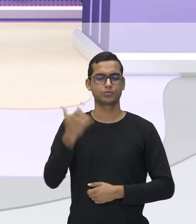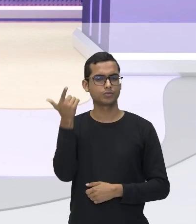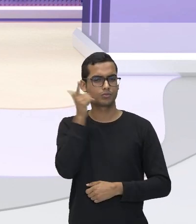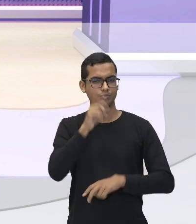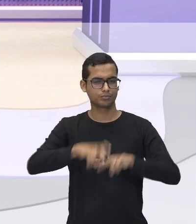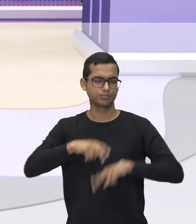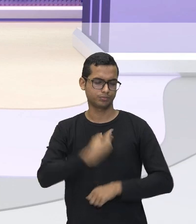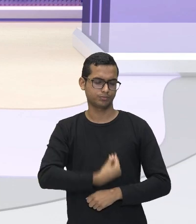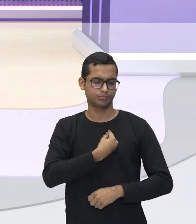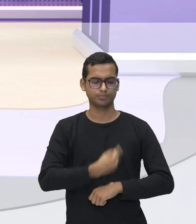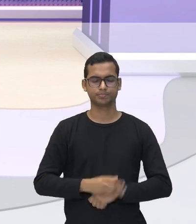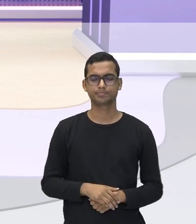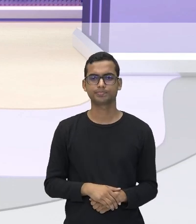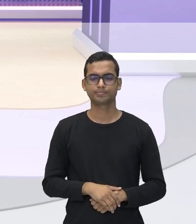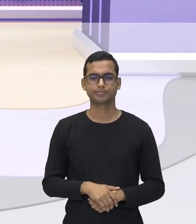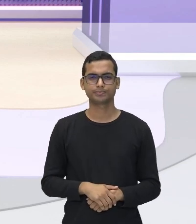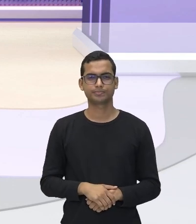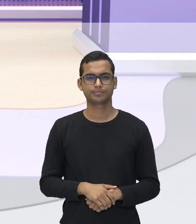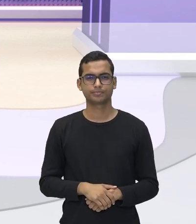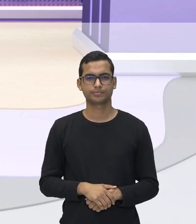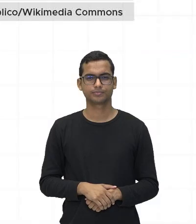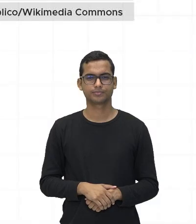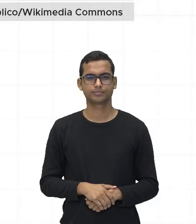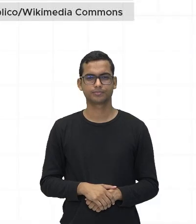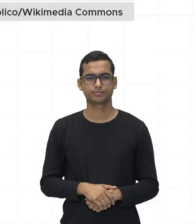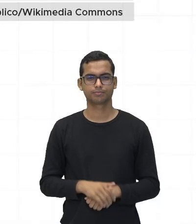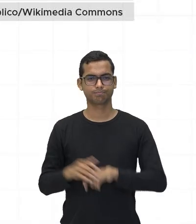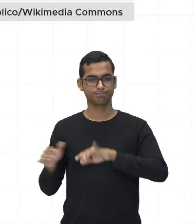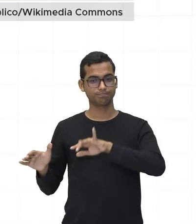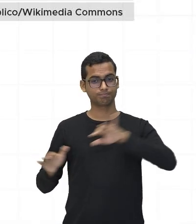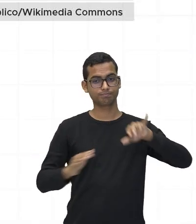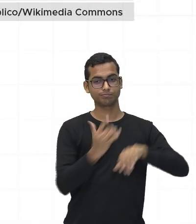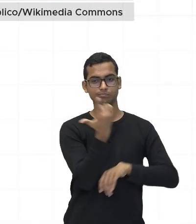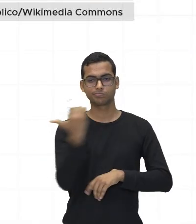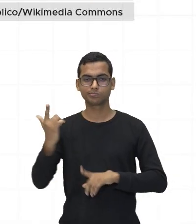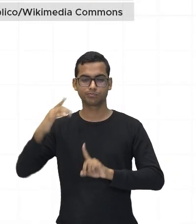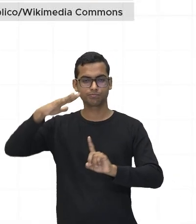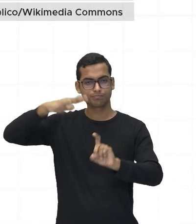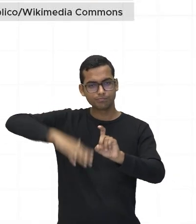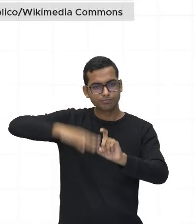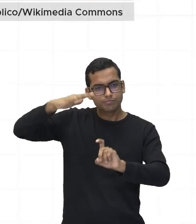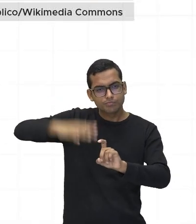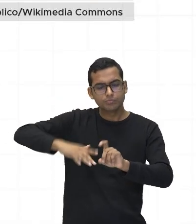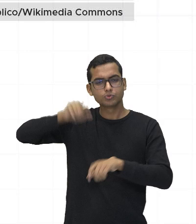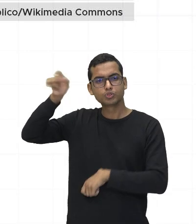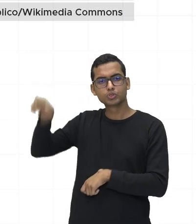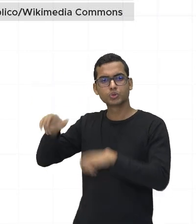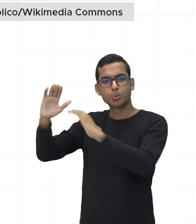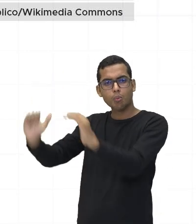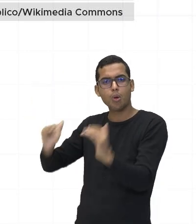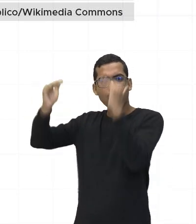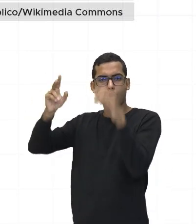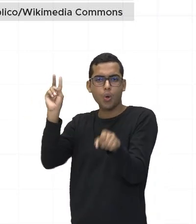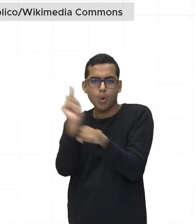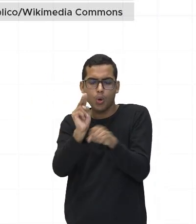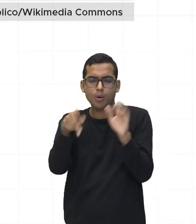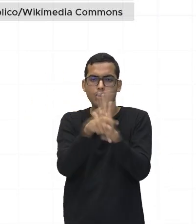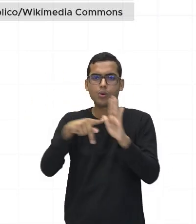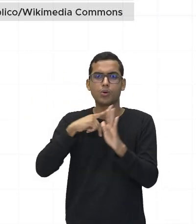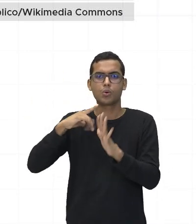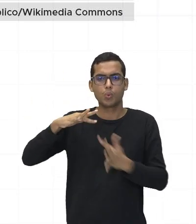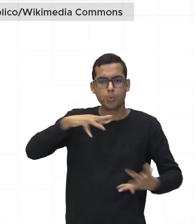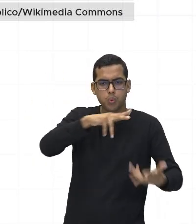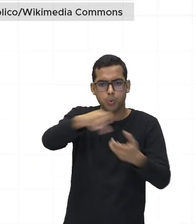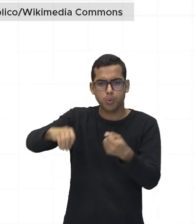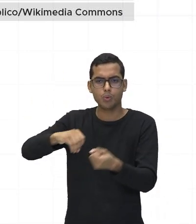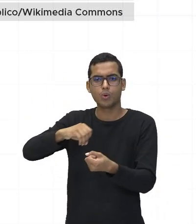Temos ainda mais um tipo de mito, né? São os mitos de divindades que cuidam do universo,